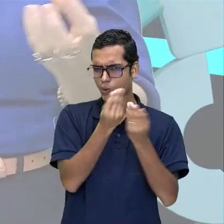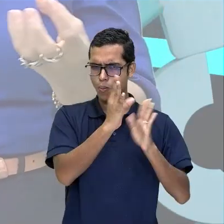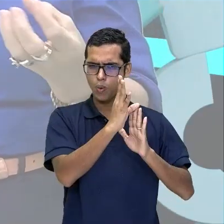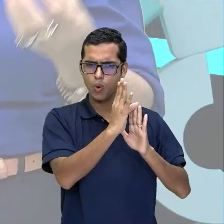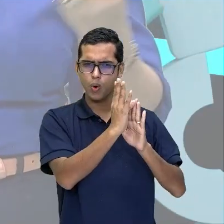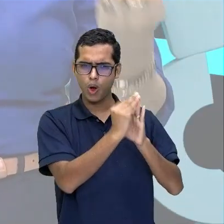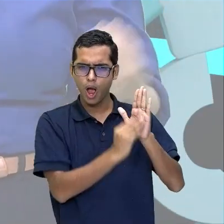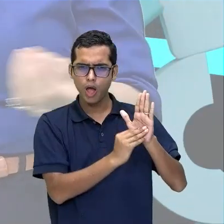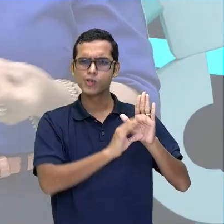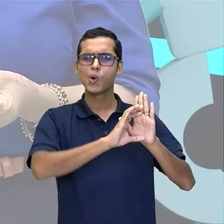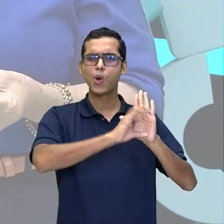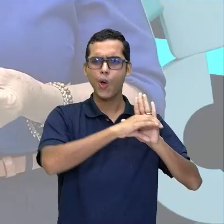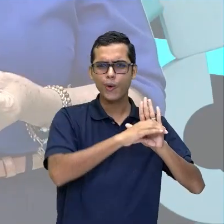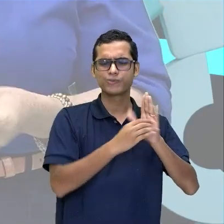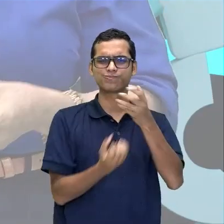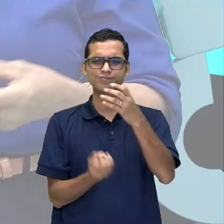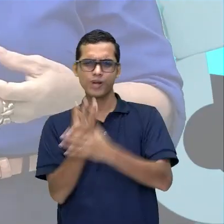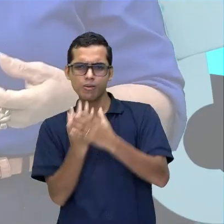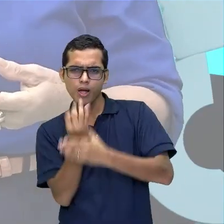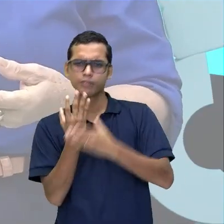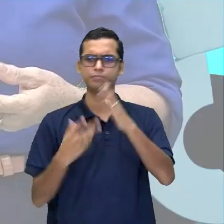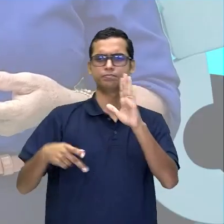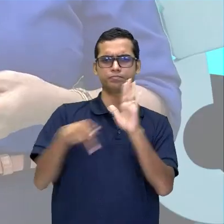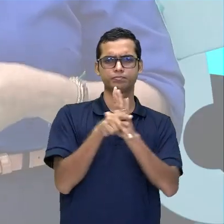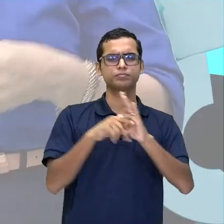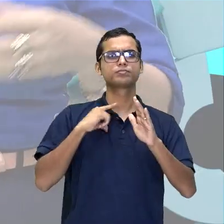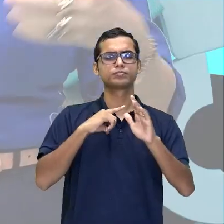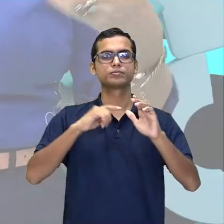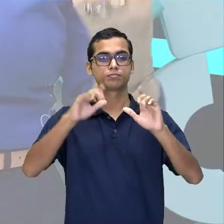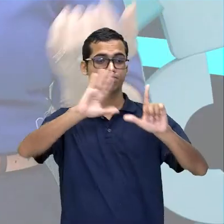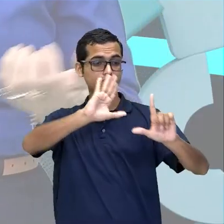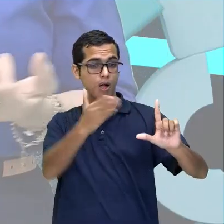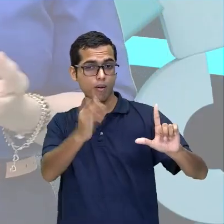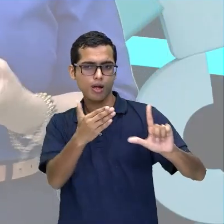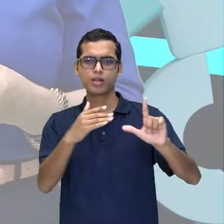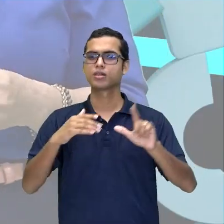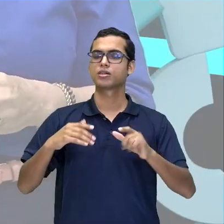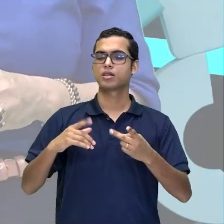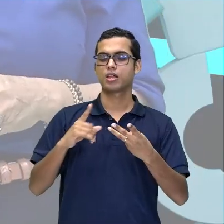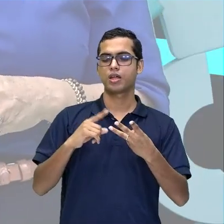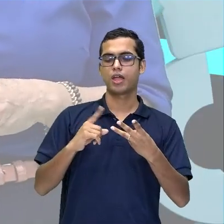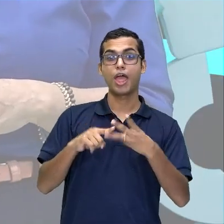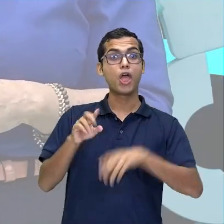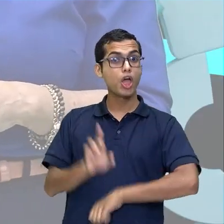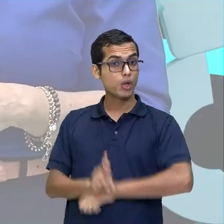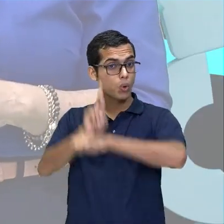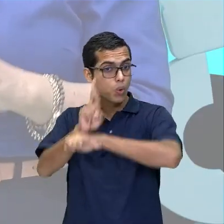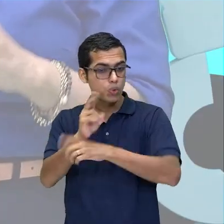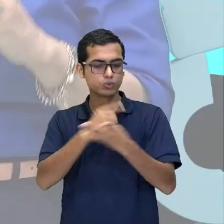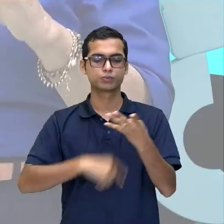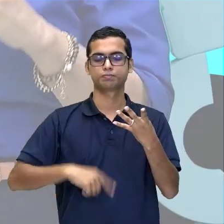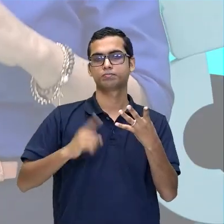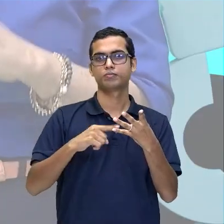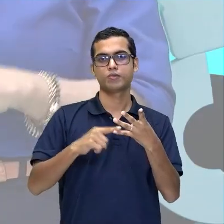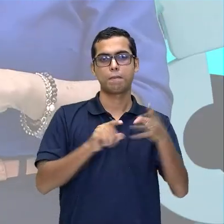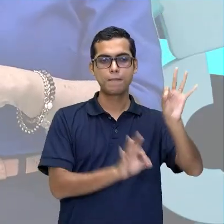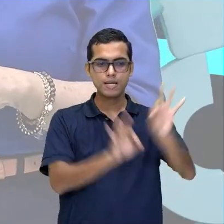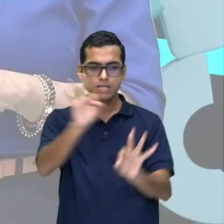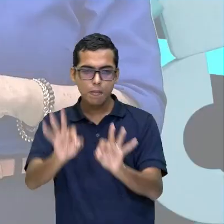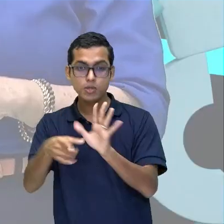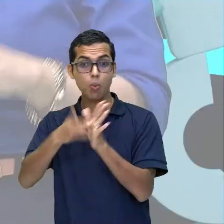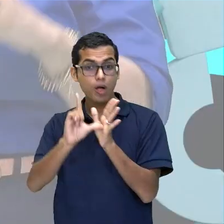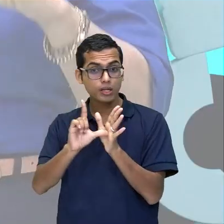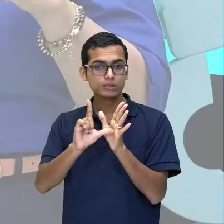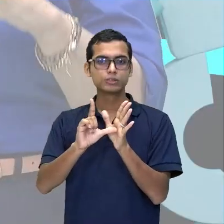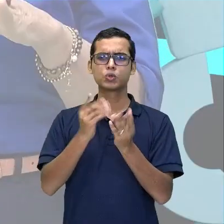questão relacionada à produção das hipermídias, as ferramentas, o planejamento, como deve se realizar,